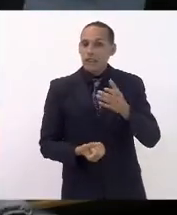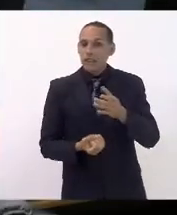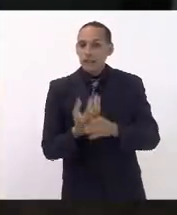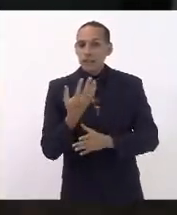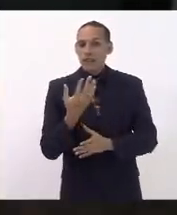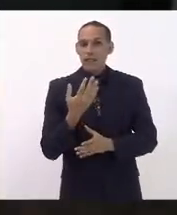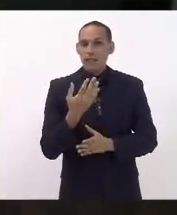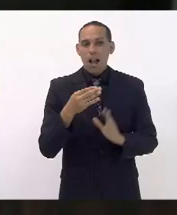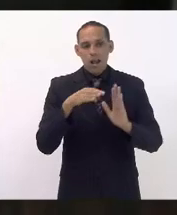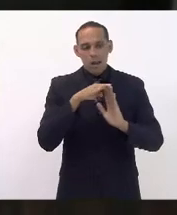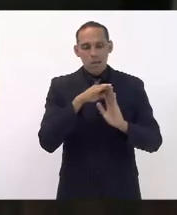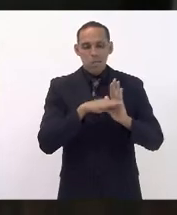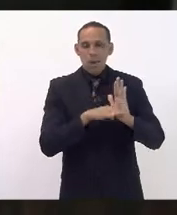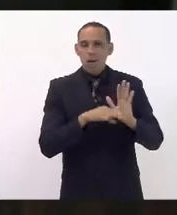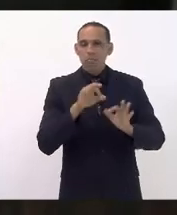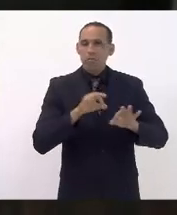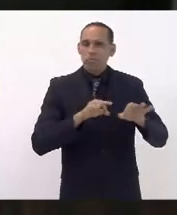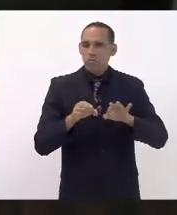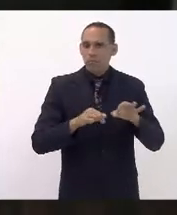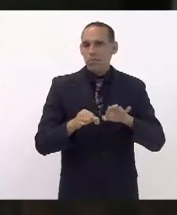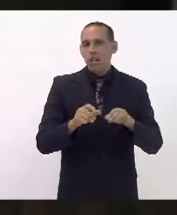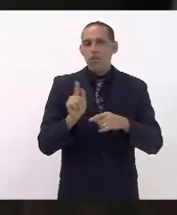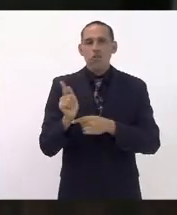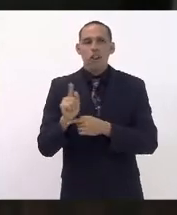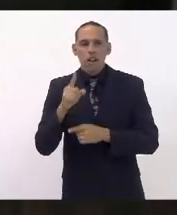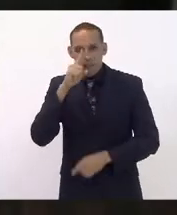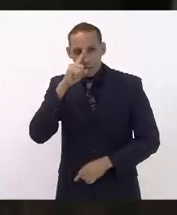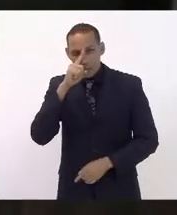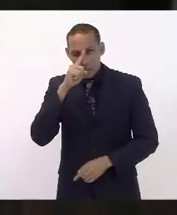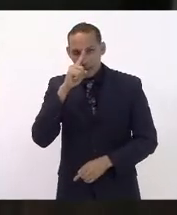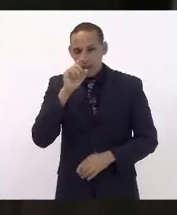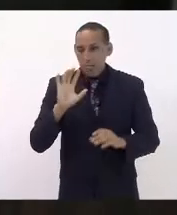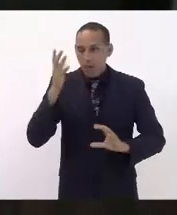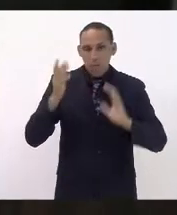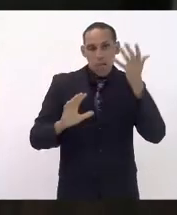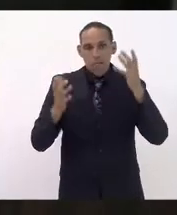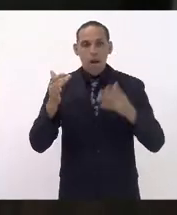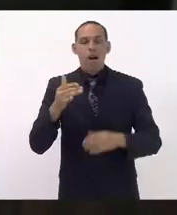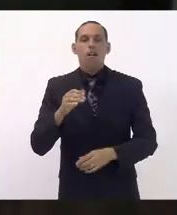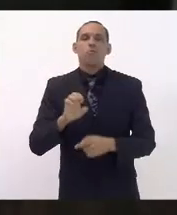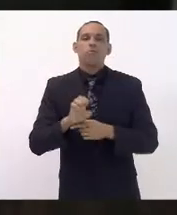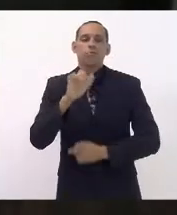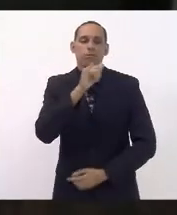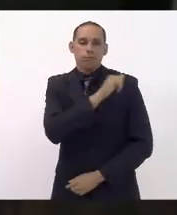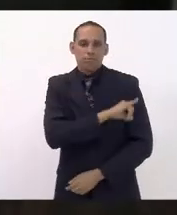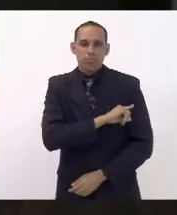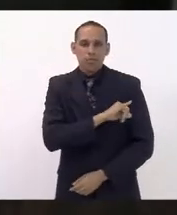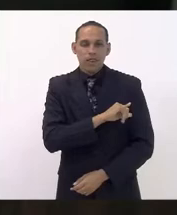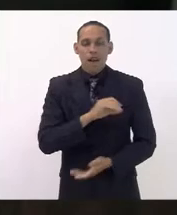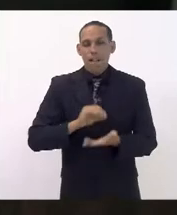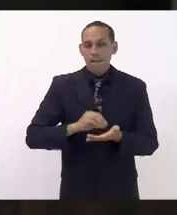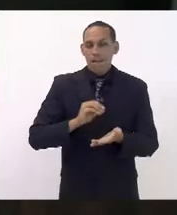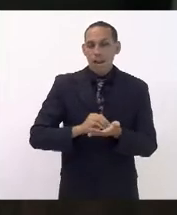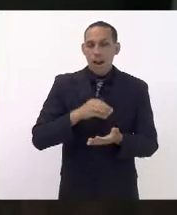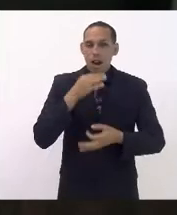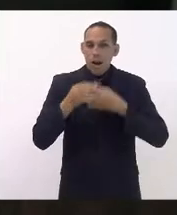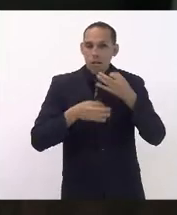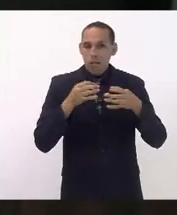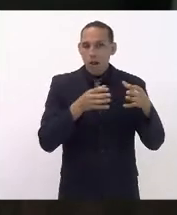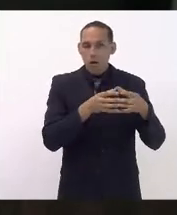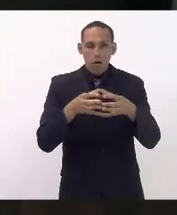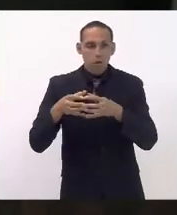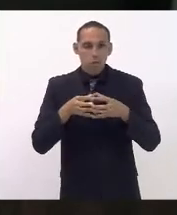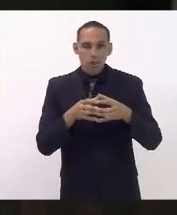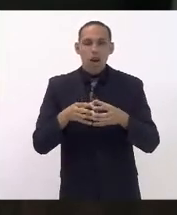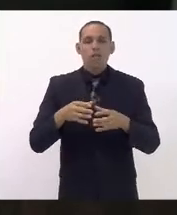plano integrado de gestão de riscos de desastre no Estado do Rio de Janeiro. Pendente de pareceres das comissões de Constituição e Justiça, de Assuntos Municipais e